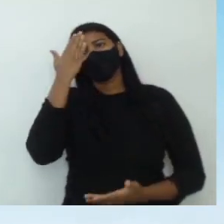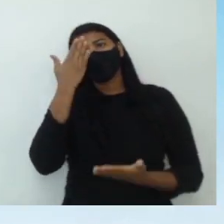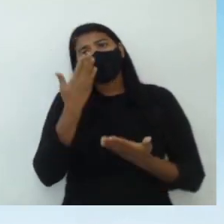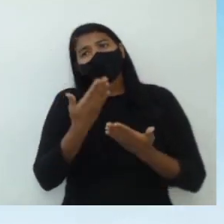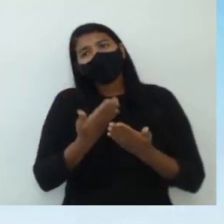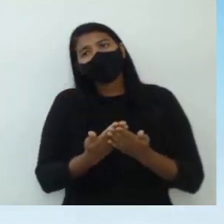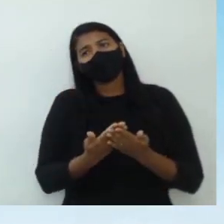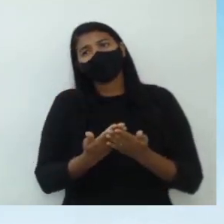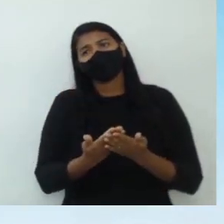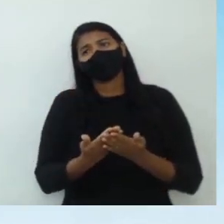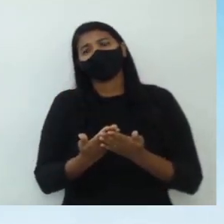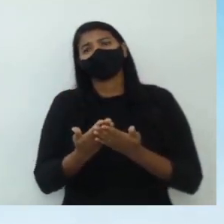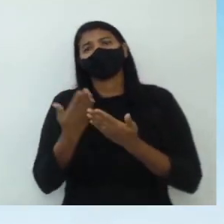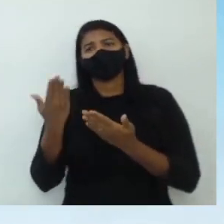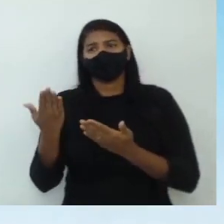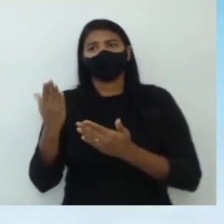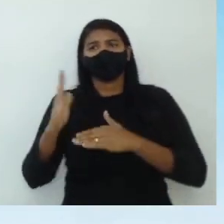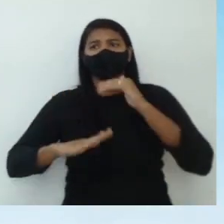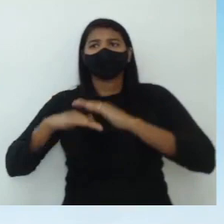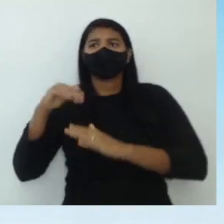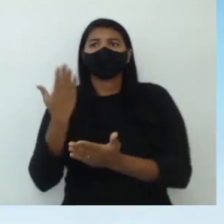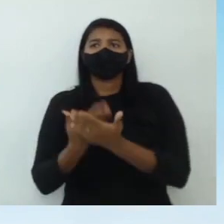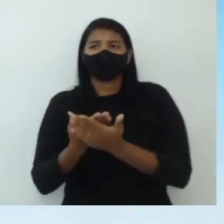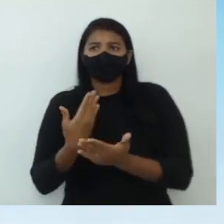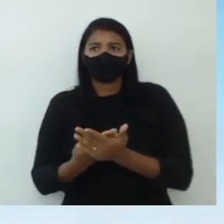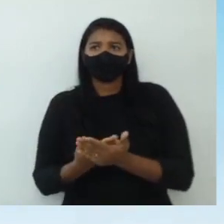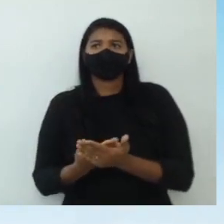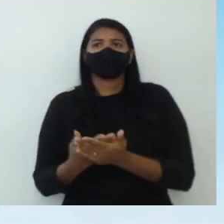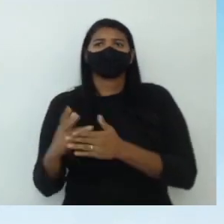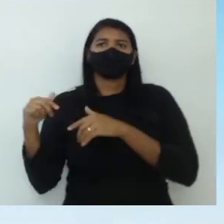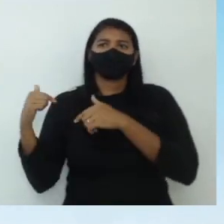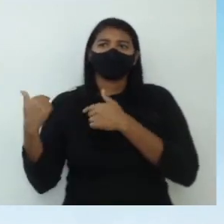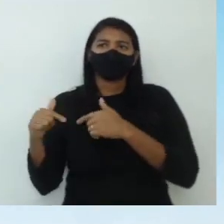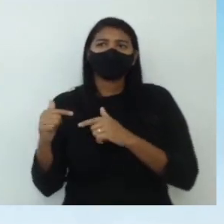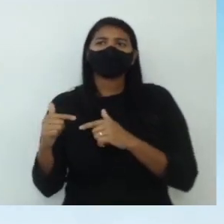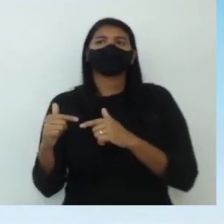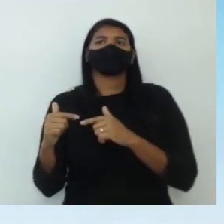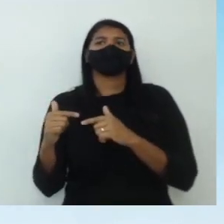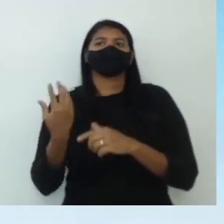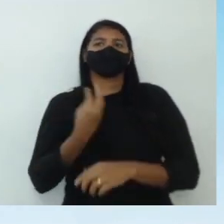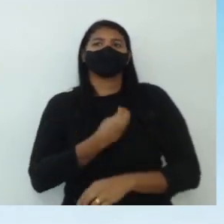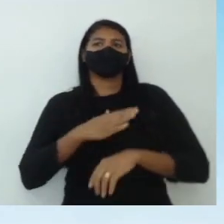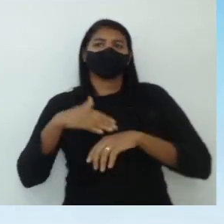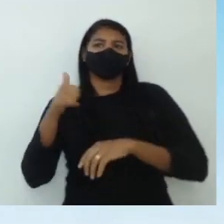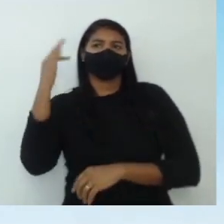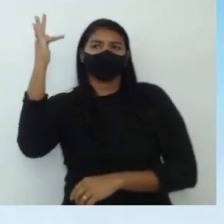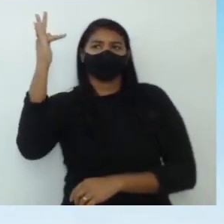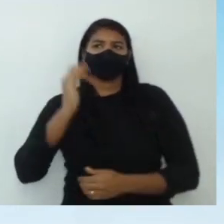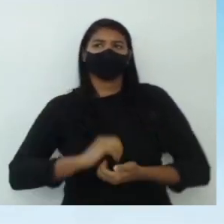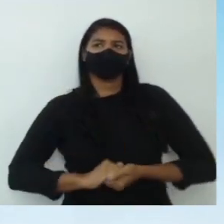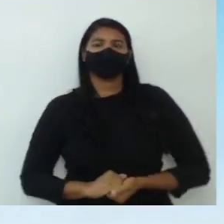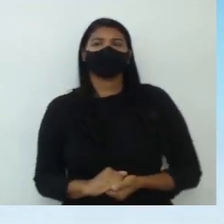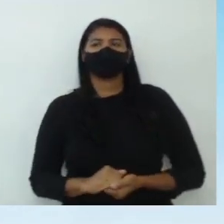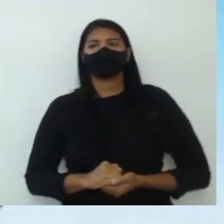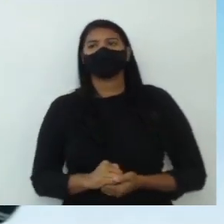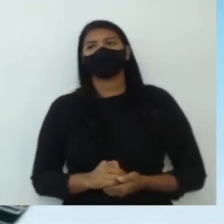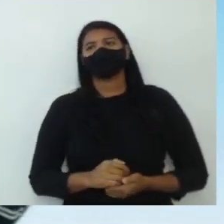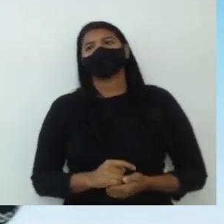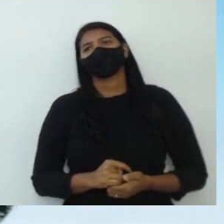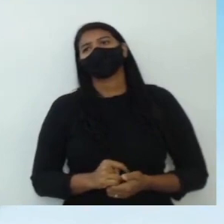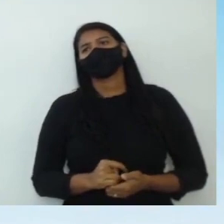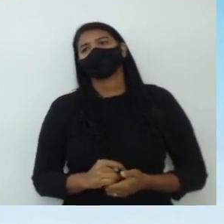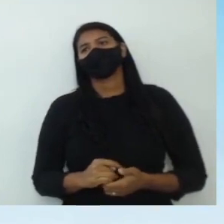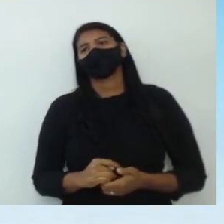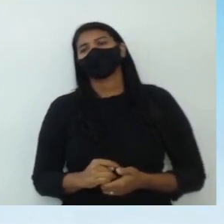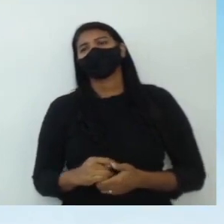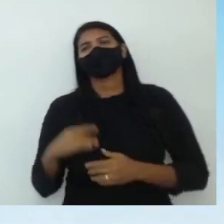que vocês serão pessoas que vão estudar, vão se preparar para que a gente tenha uma vida melhor futuramente, né? Sem contar que num evento como esse,